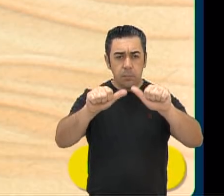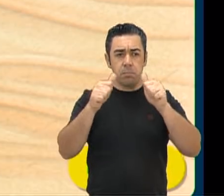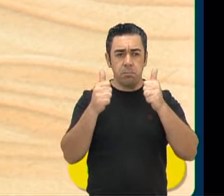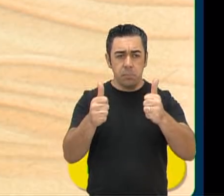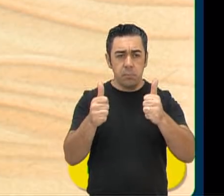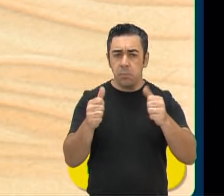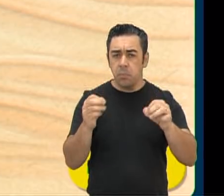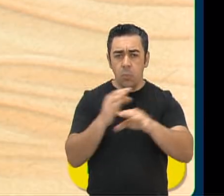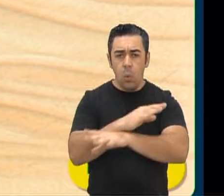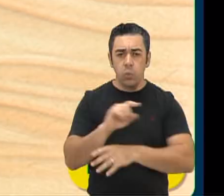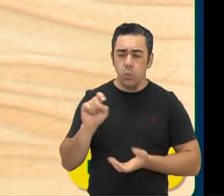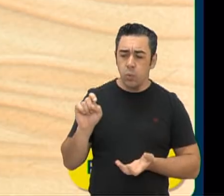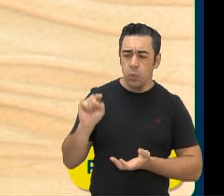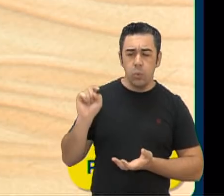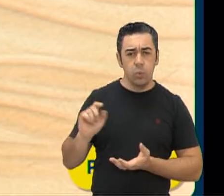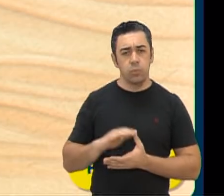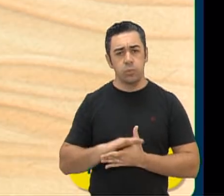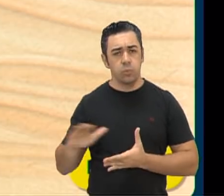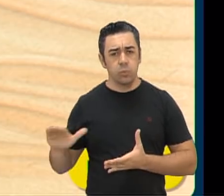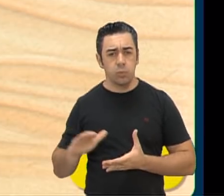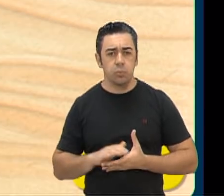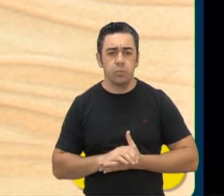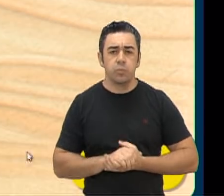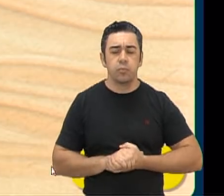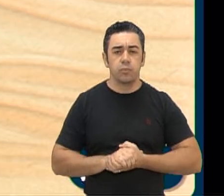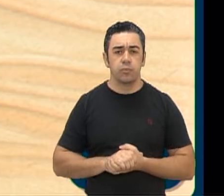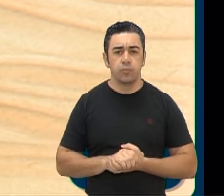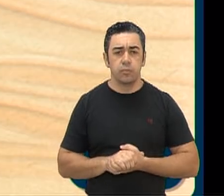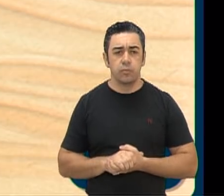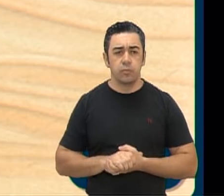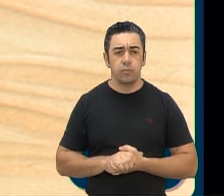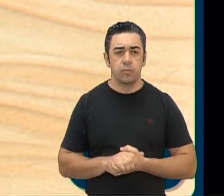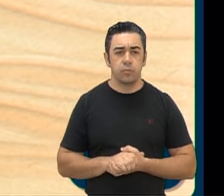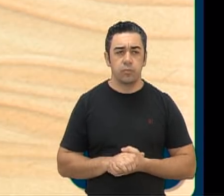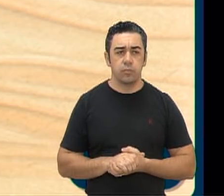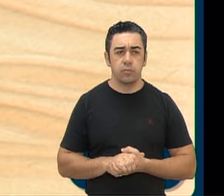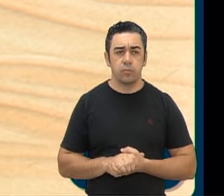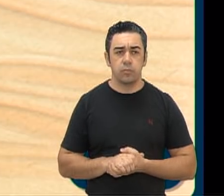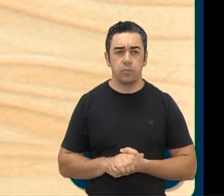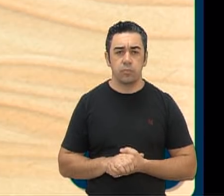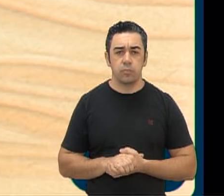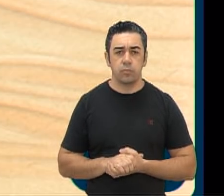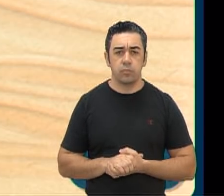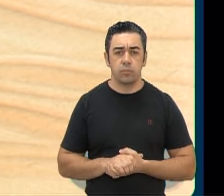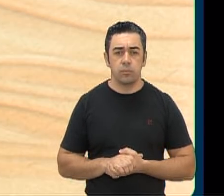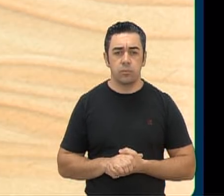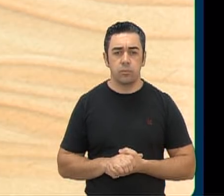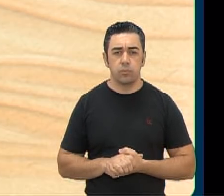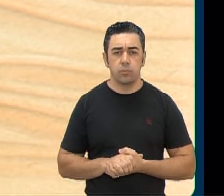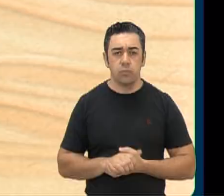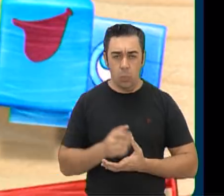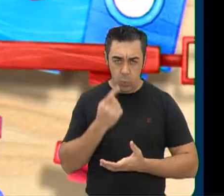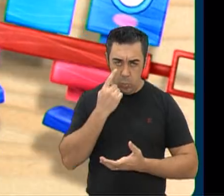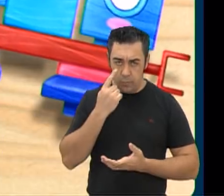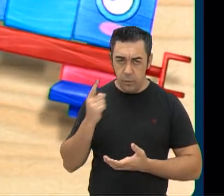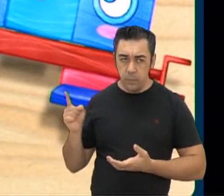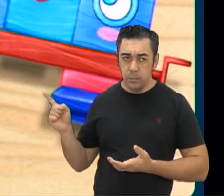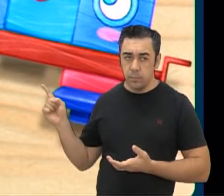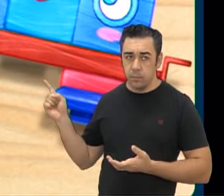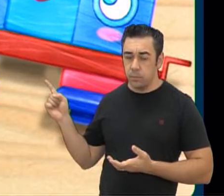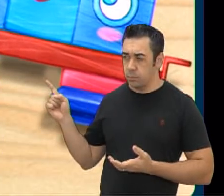lados? Você já pode confirmar ali se a sua montagem está correta ou não. Vamos confirmar se essa montagem deu